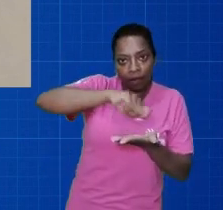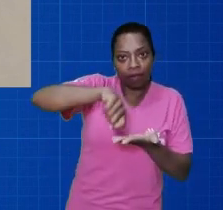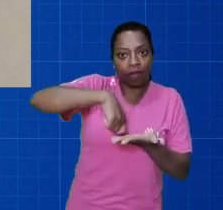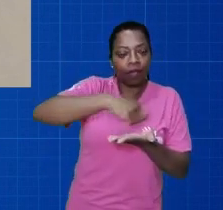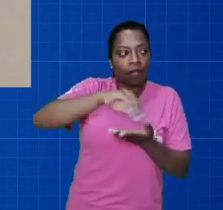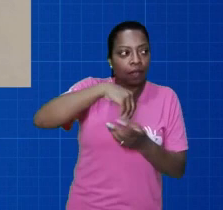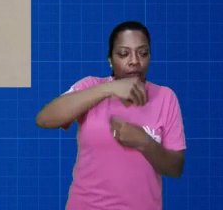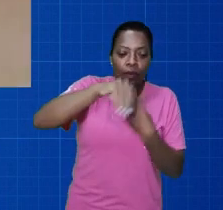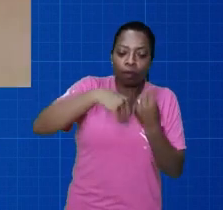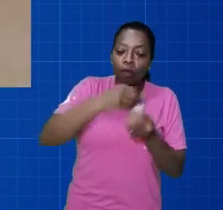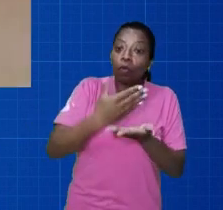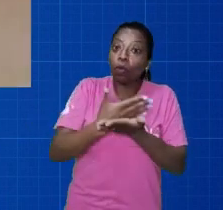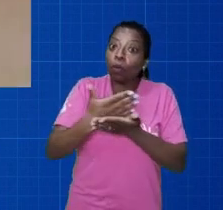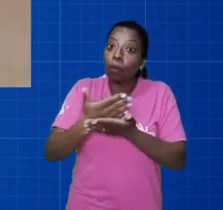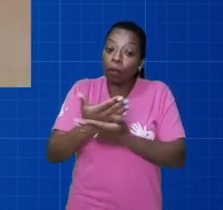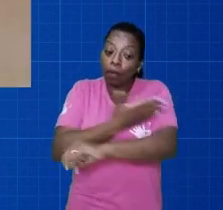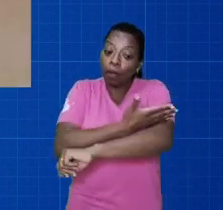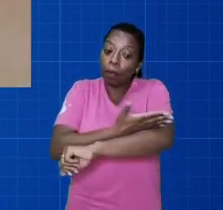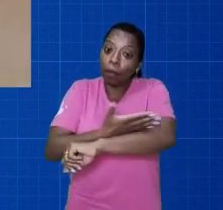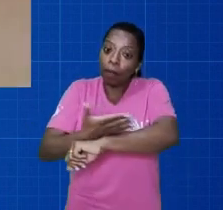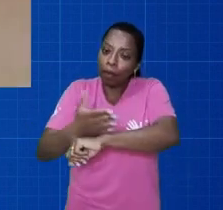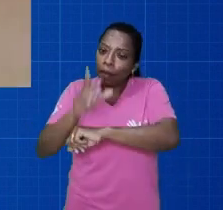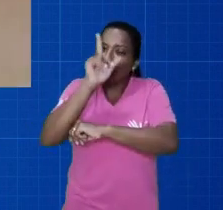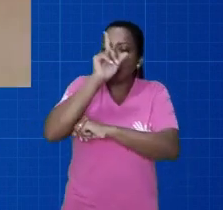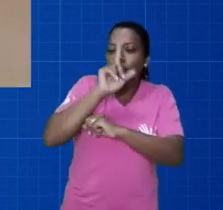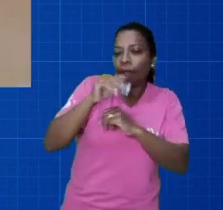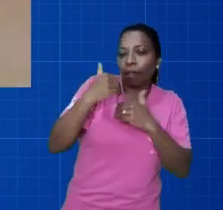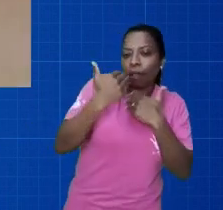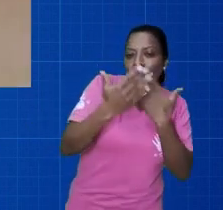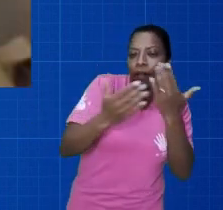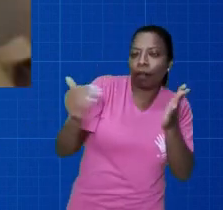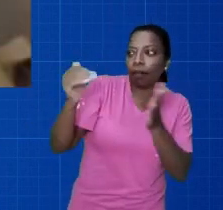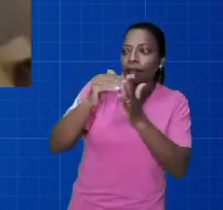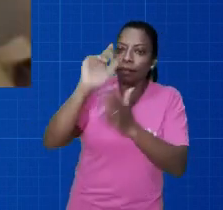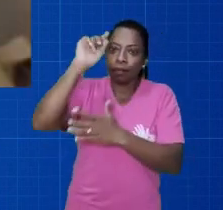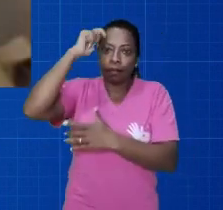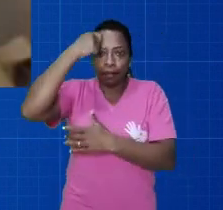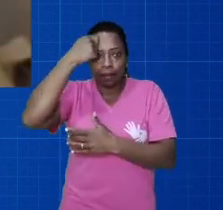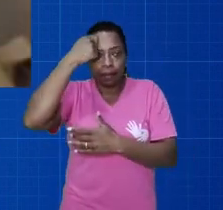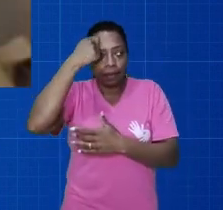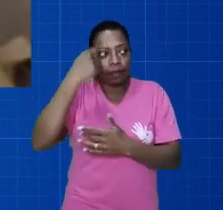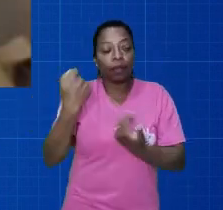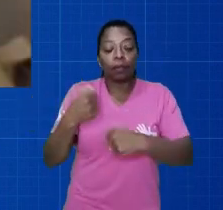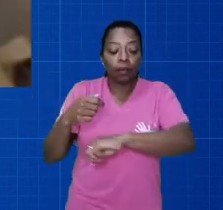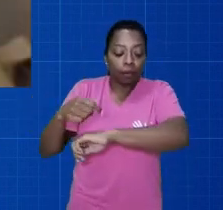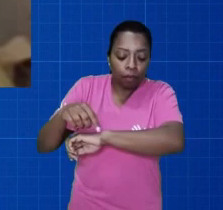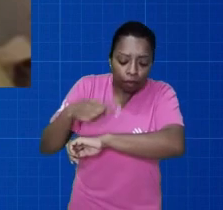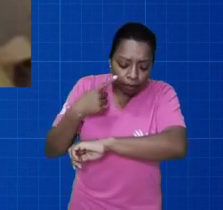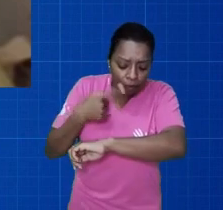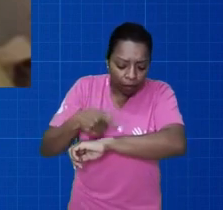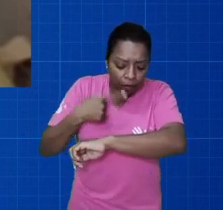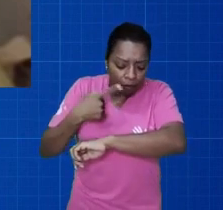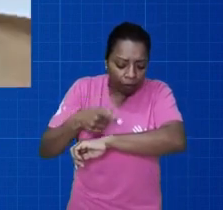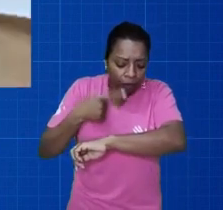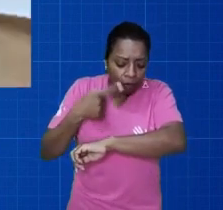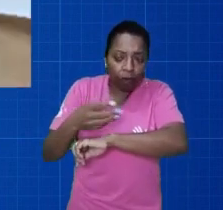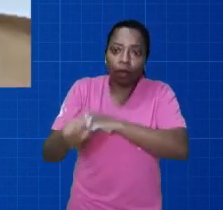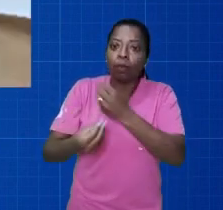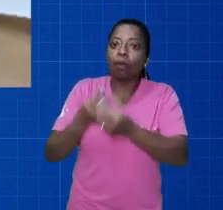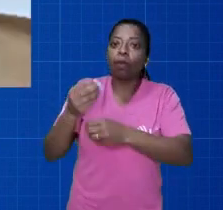pincel, mistura da cor mais clara para mais escura, coloca na borda do papel e compara com a cor da